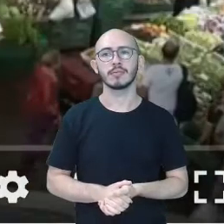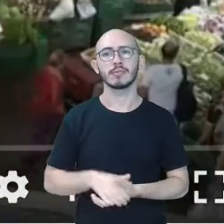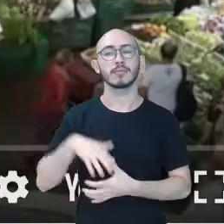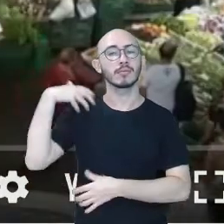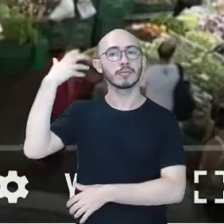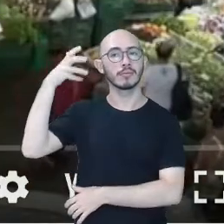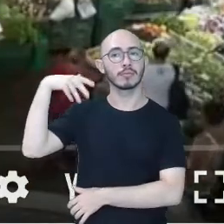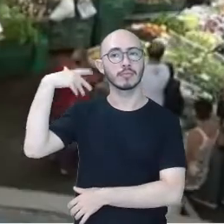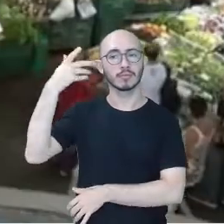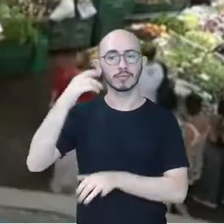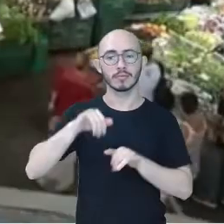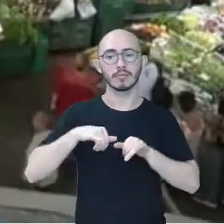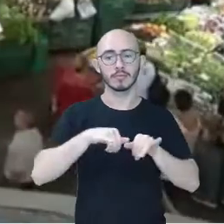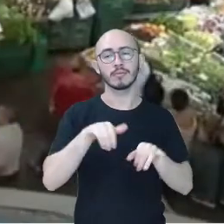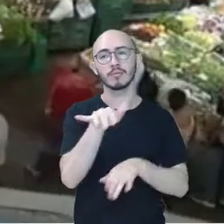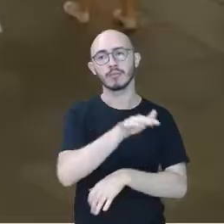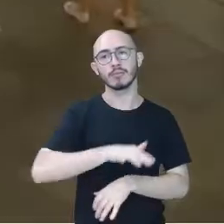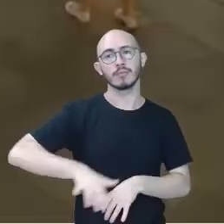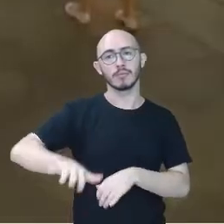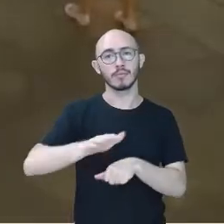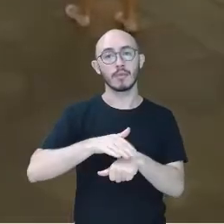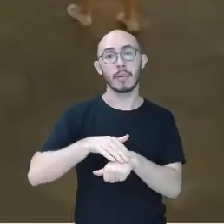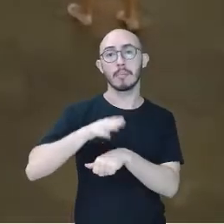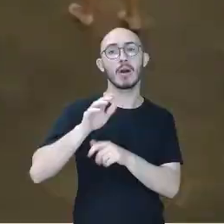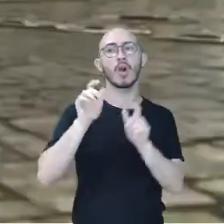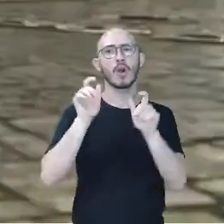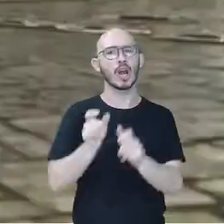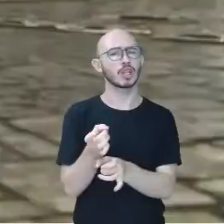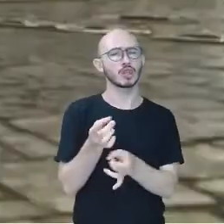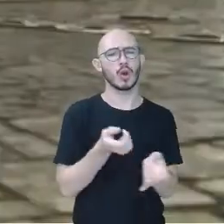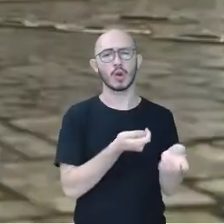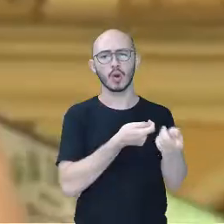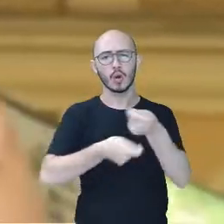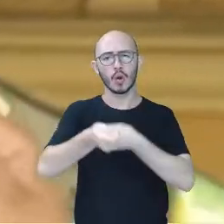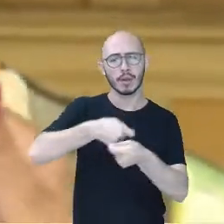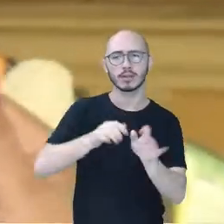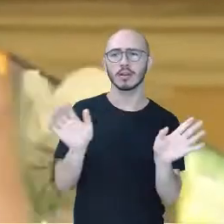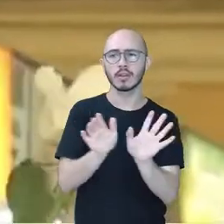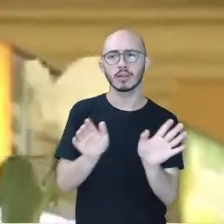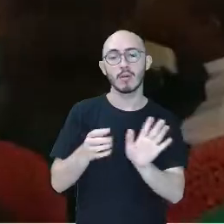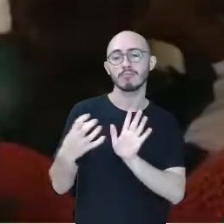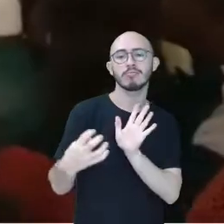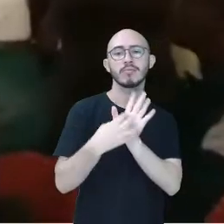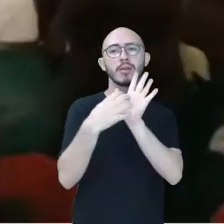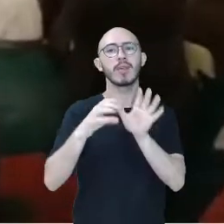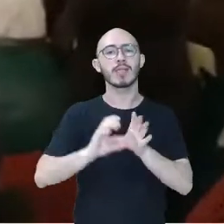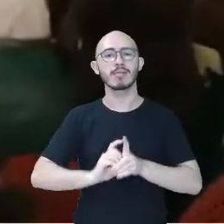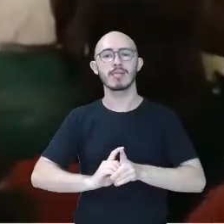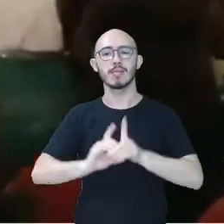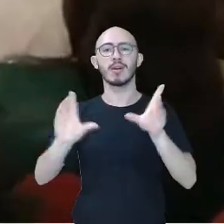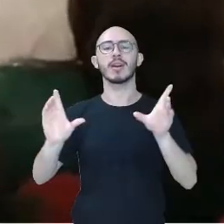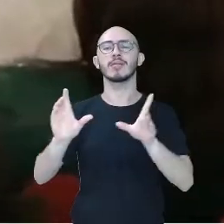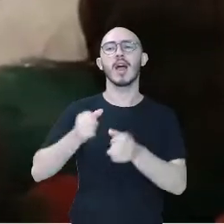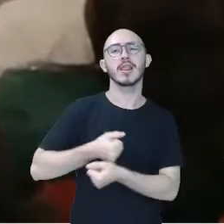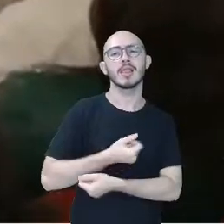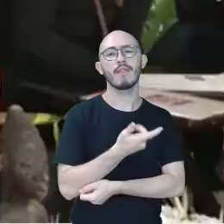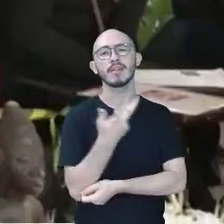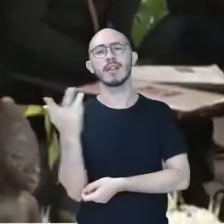O mercado público é muito mais do que um local de comércio. É símbolo de democracia,